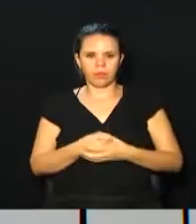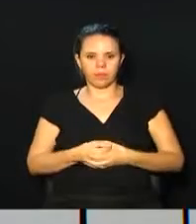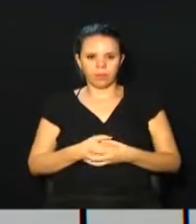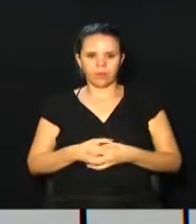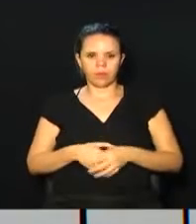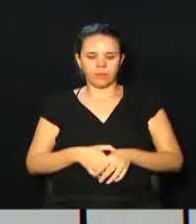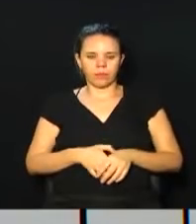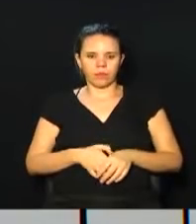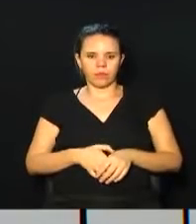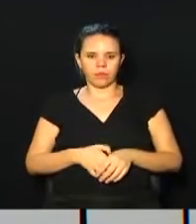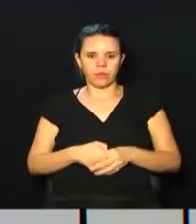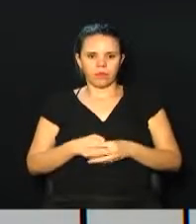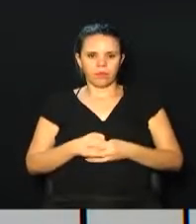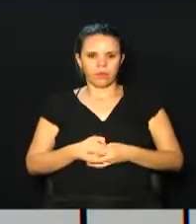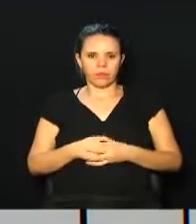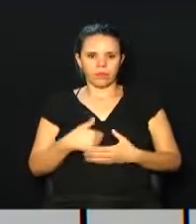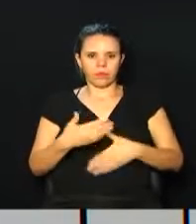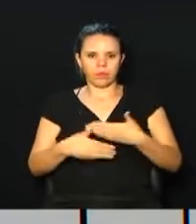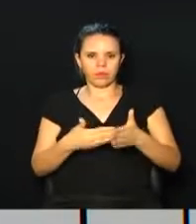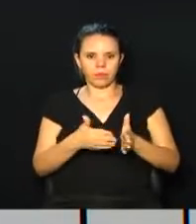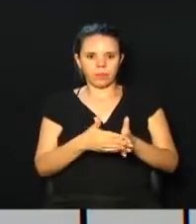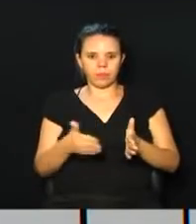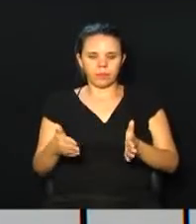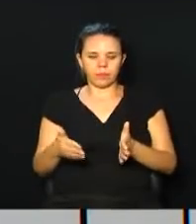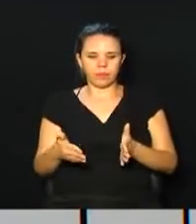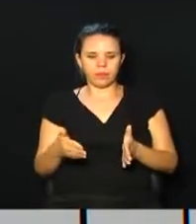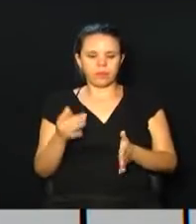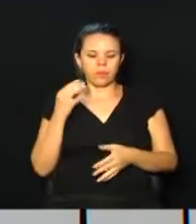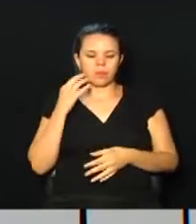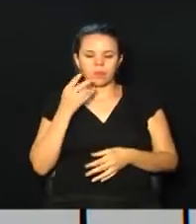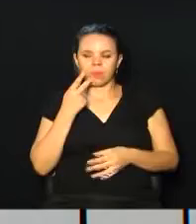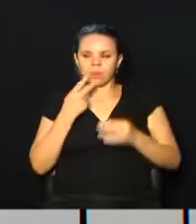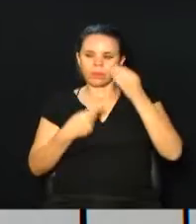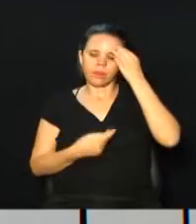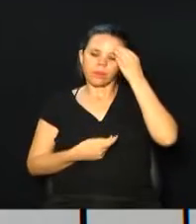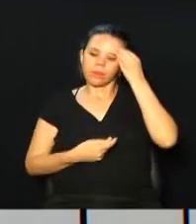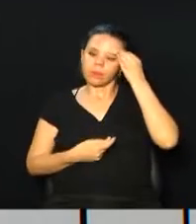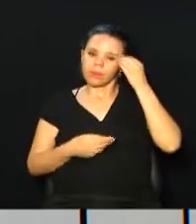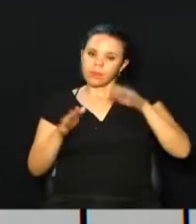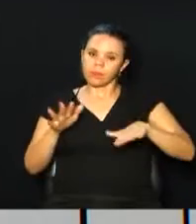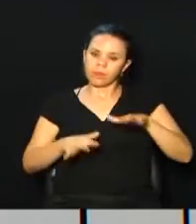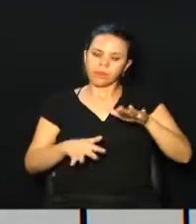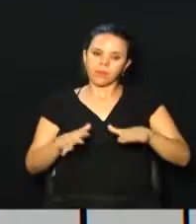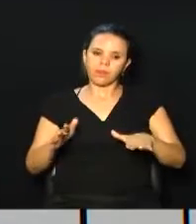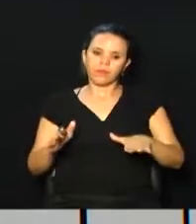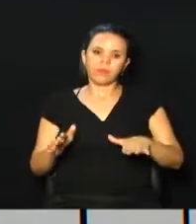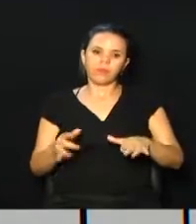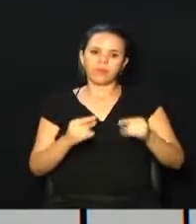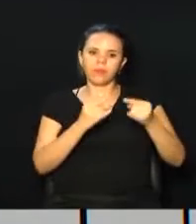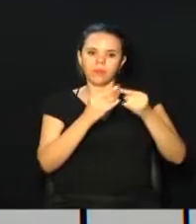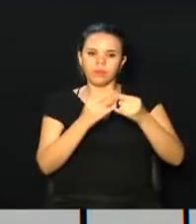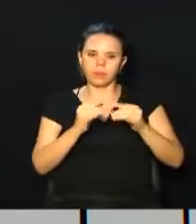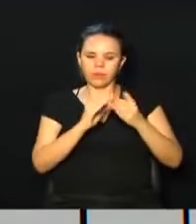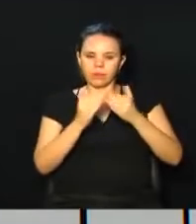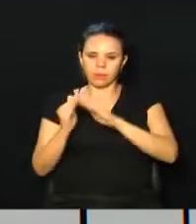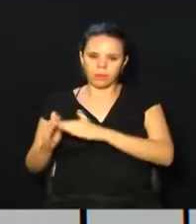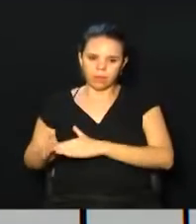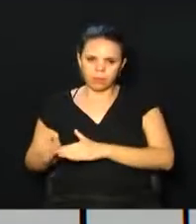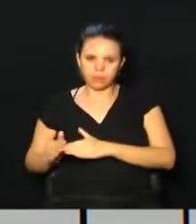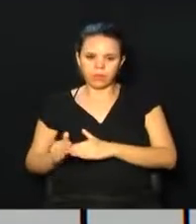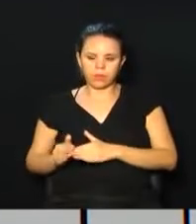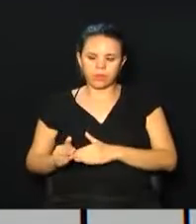né? O processo, e o Igor comentou também, muitas vezes, de ocupação de